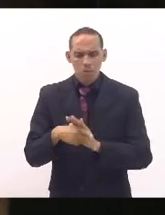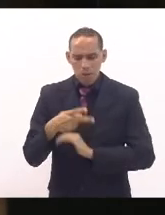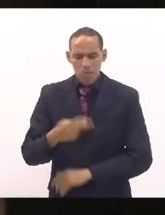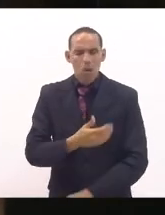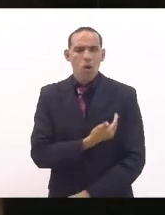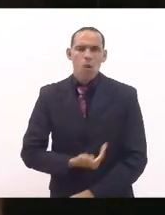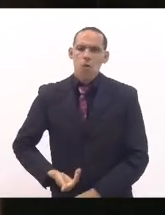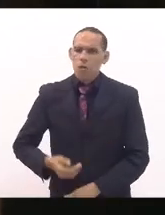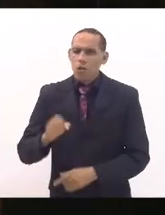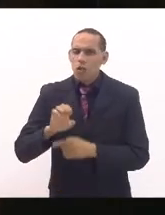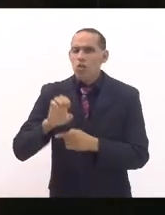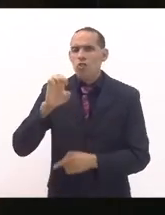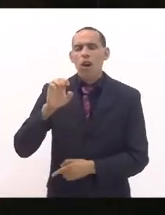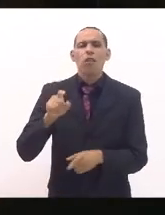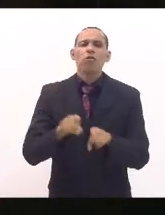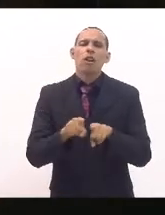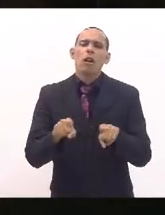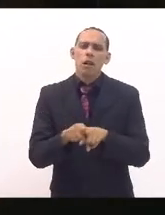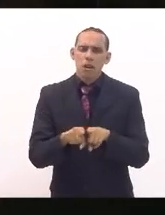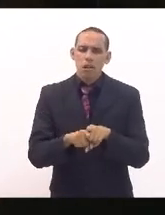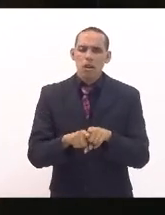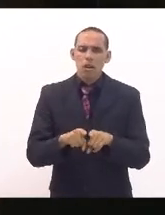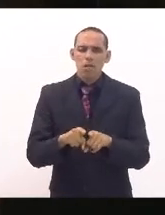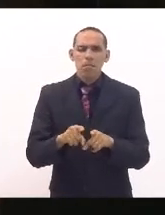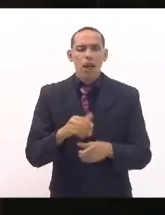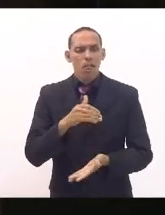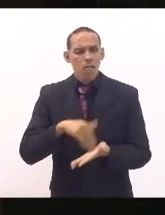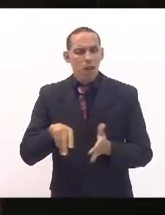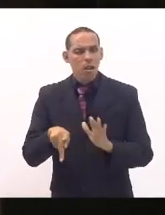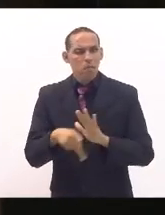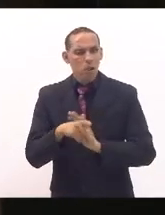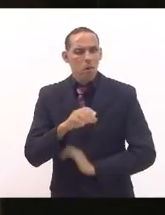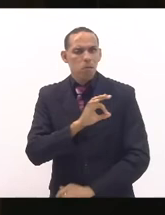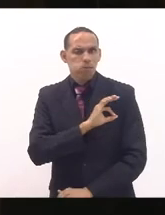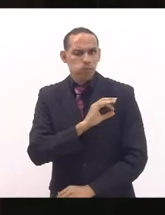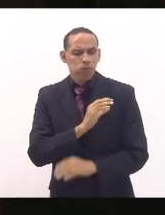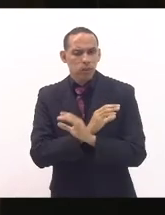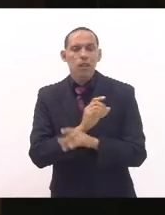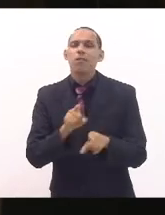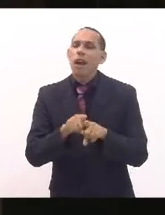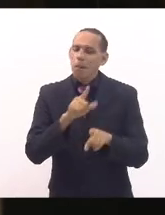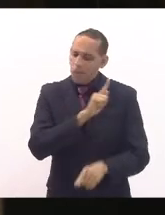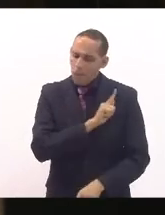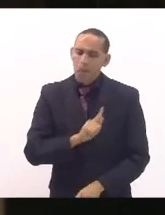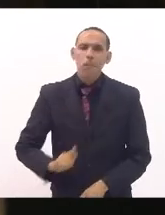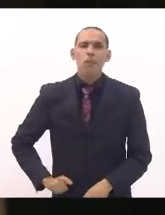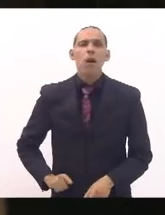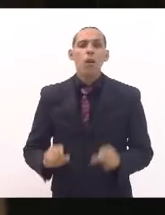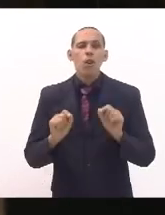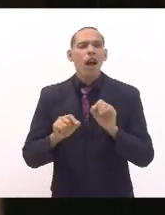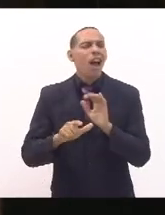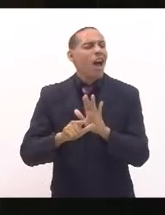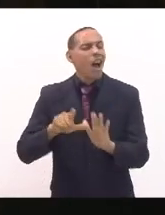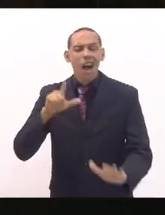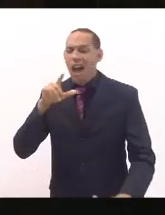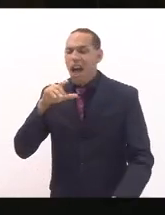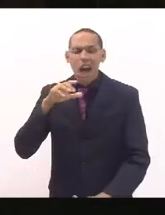Estado, cobrando ao secretário da Polícia Civil e também ao governador, para que o quanto